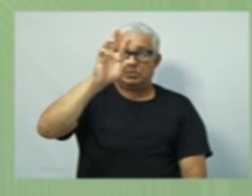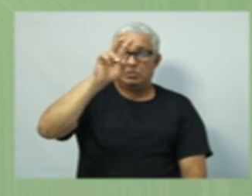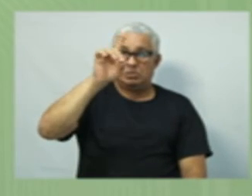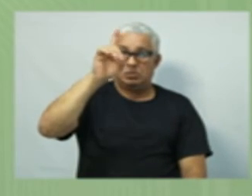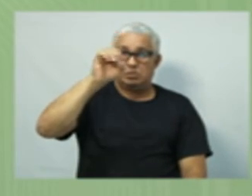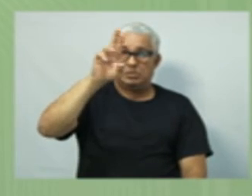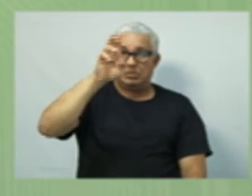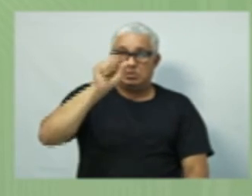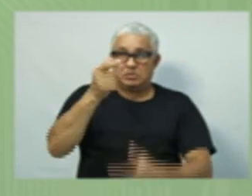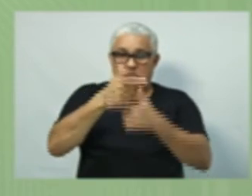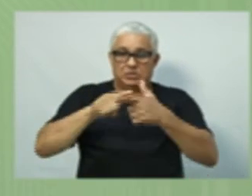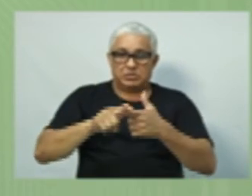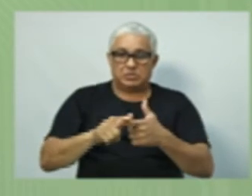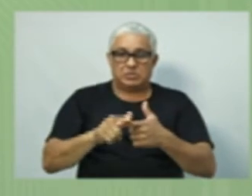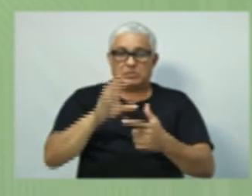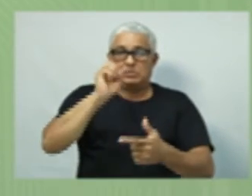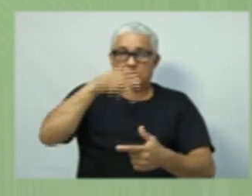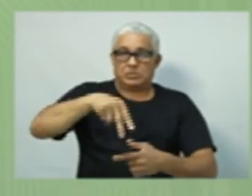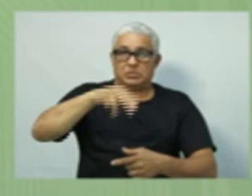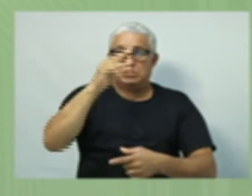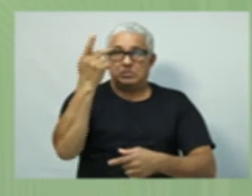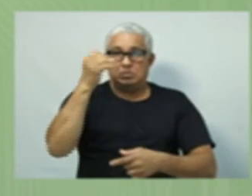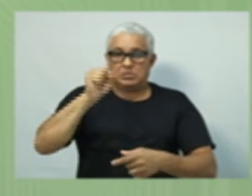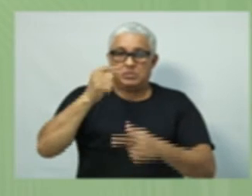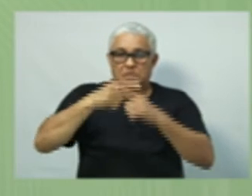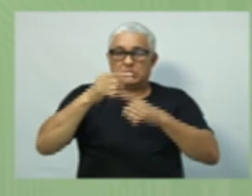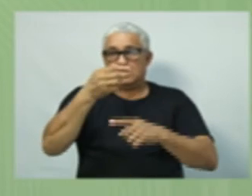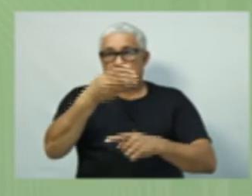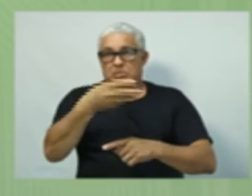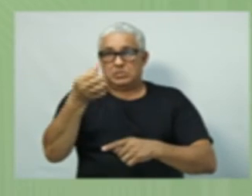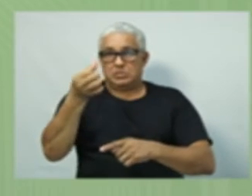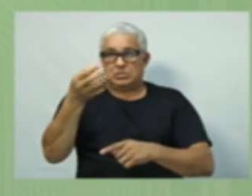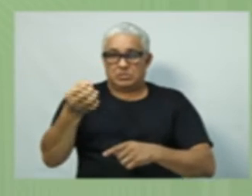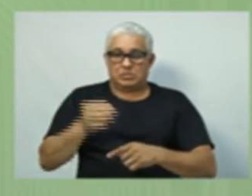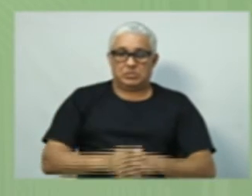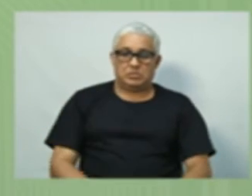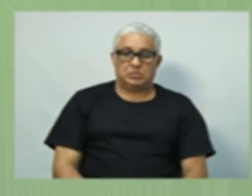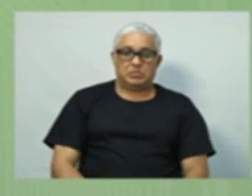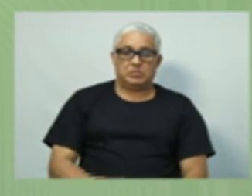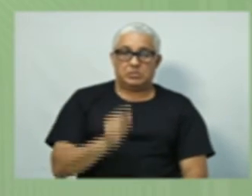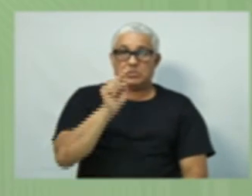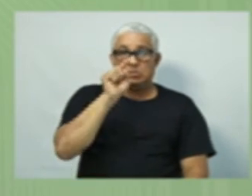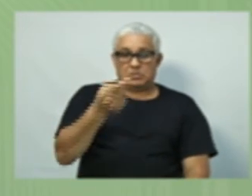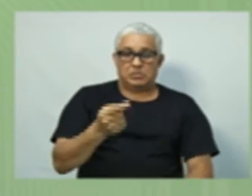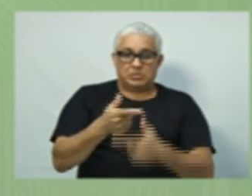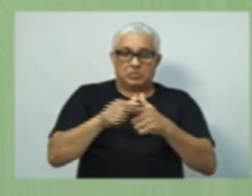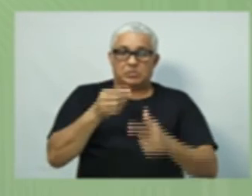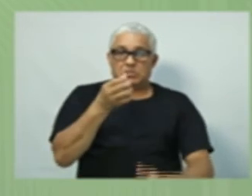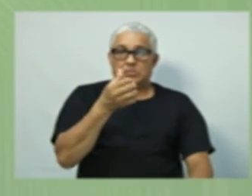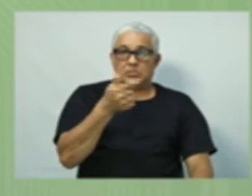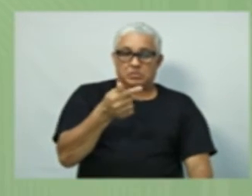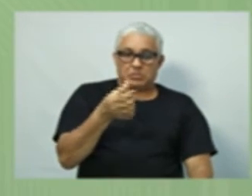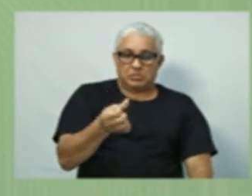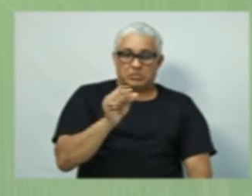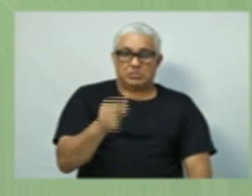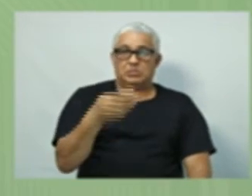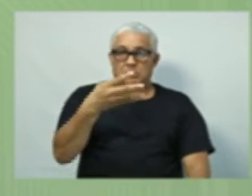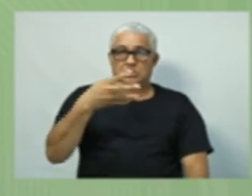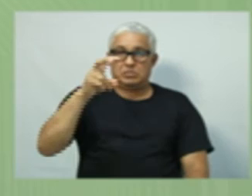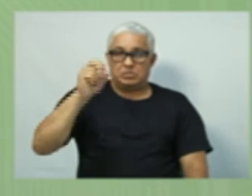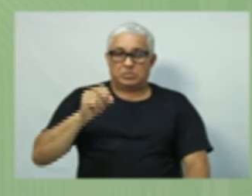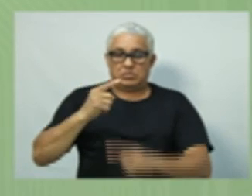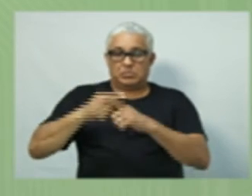360 mil reais de fornecedor / 76.456 chegou a 0